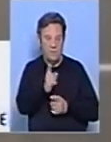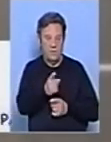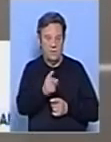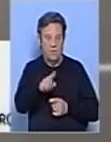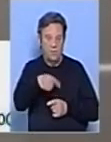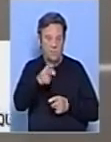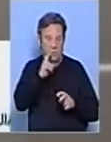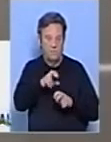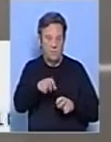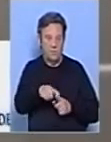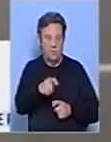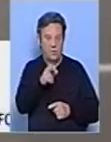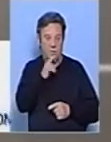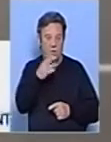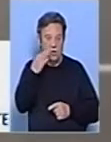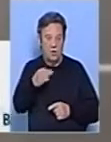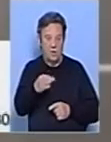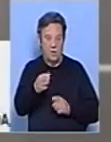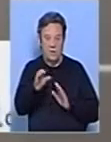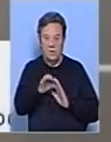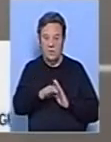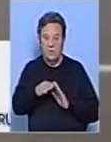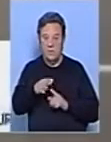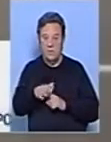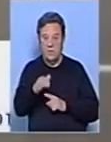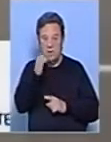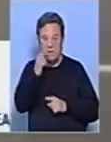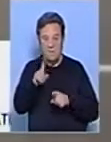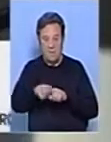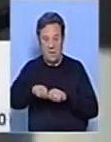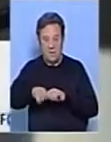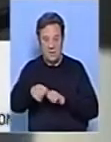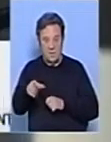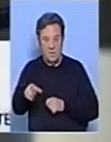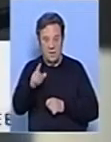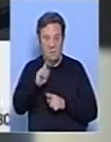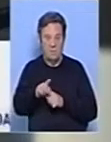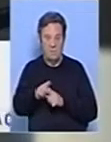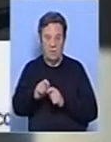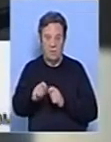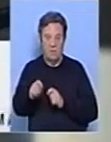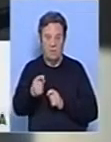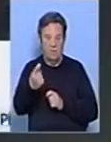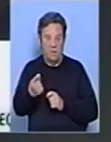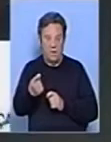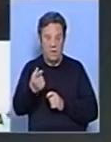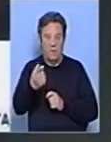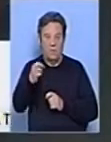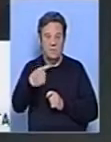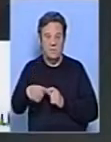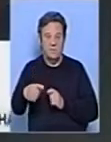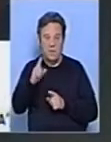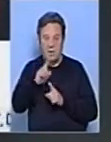outro vídeo. Num ratinho normal, as consequências graves da mesma lesão espinal mantém-se 1 e 8 semanas